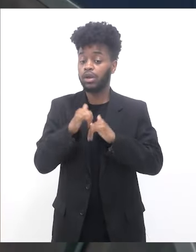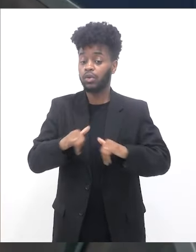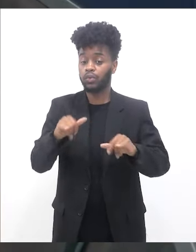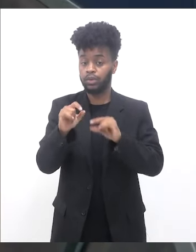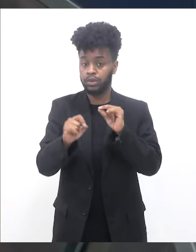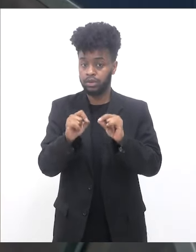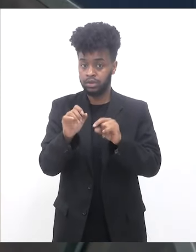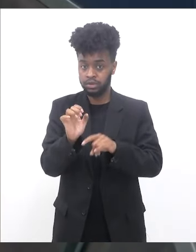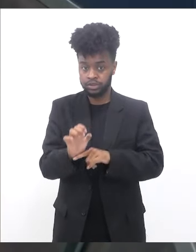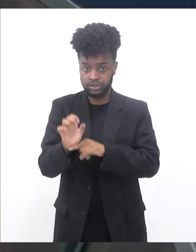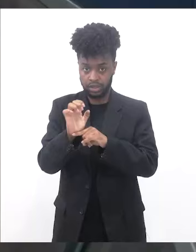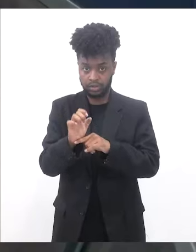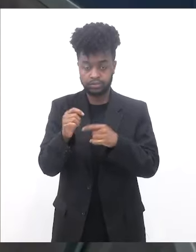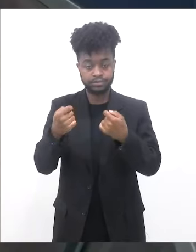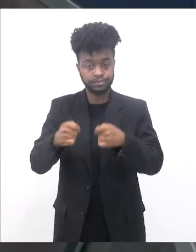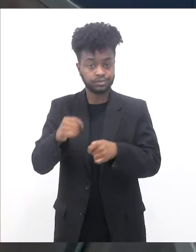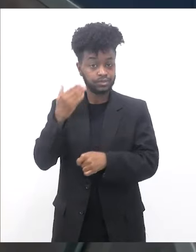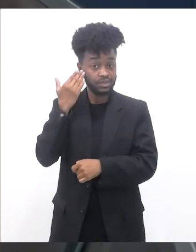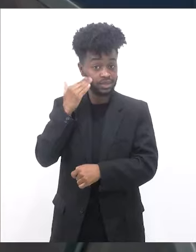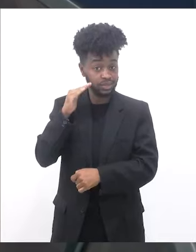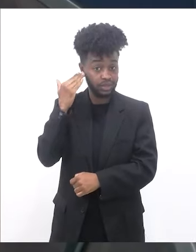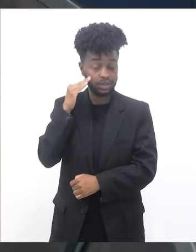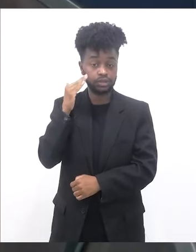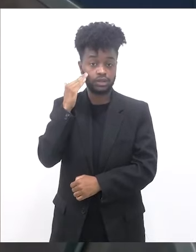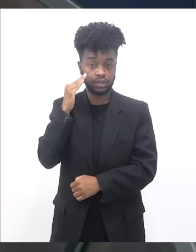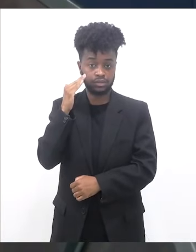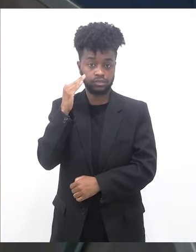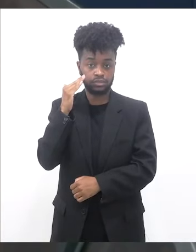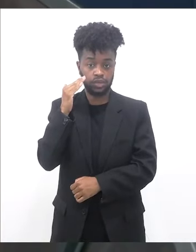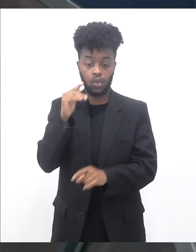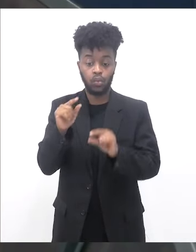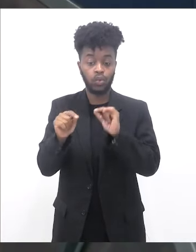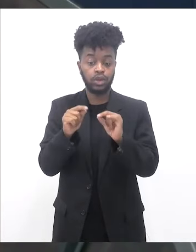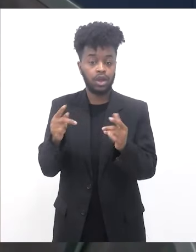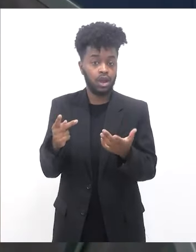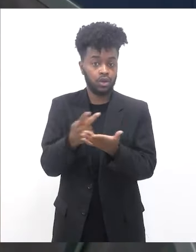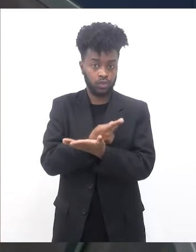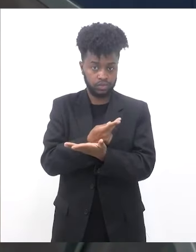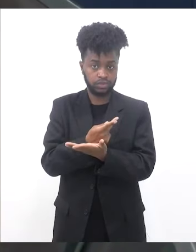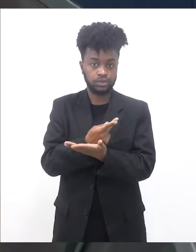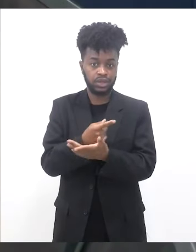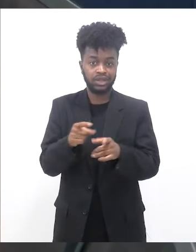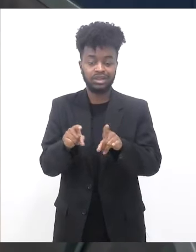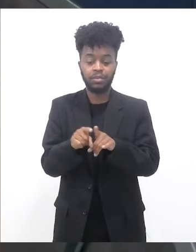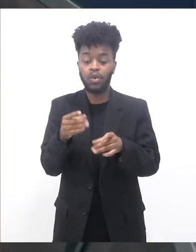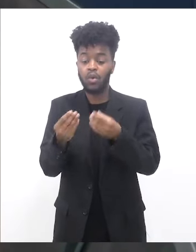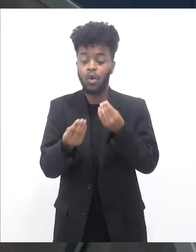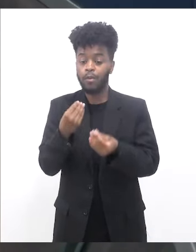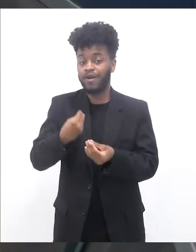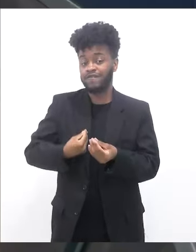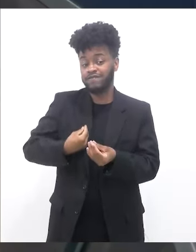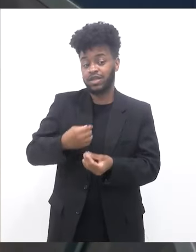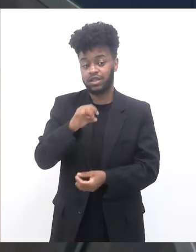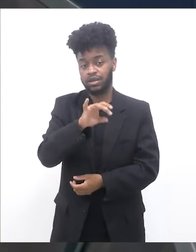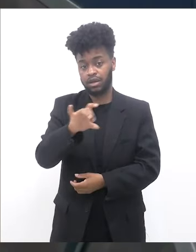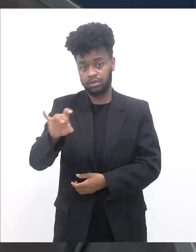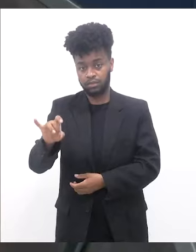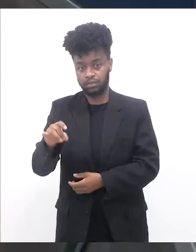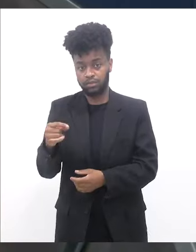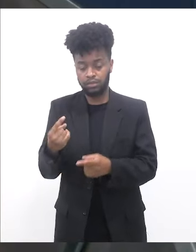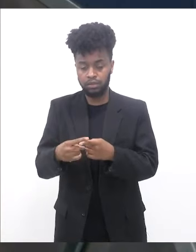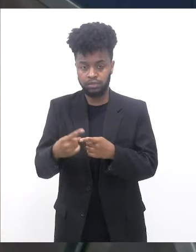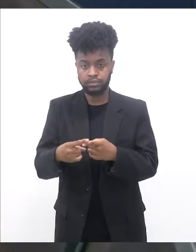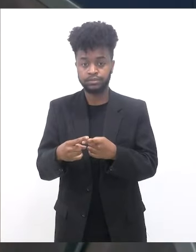o Estado ele precisa entender a situação em si e a realidade de cada um, para que